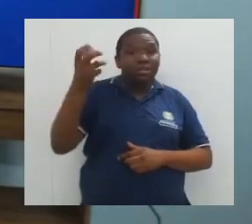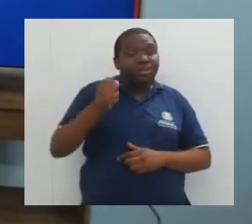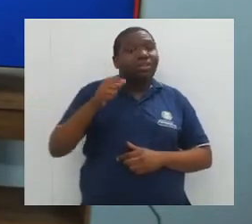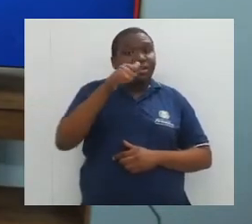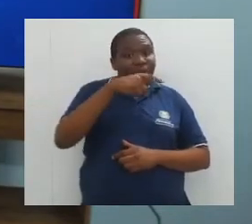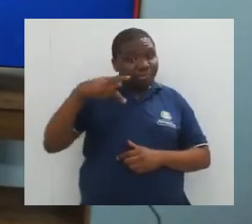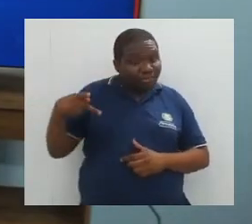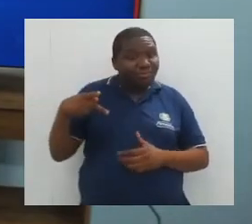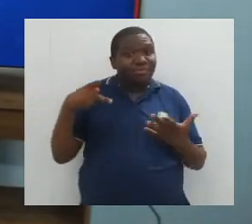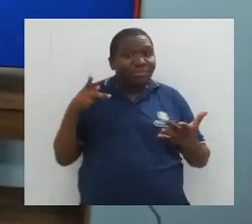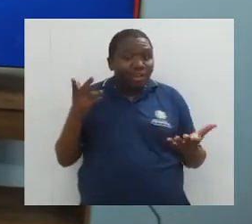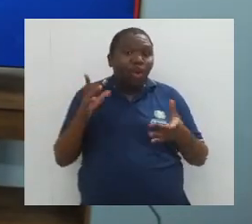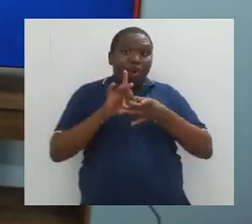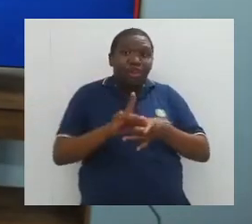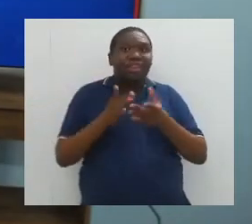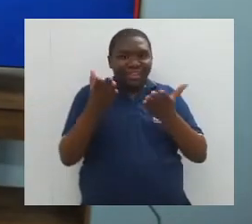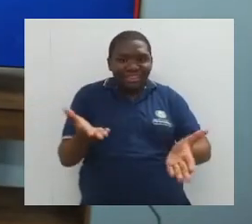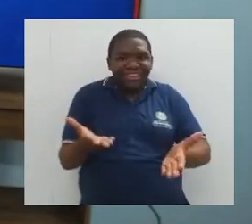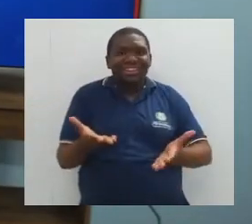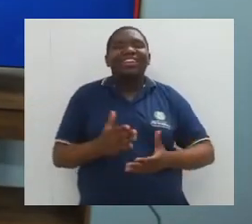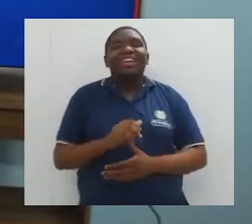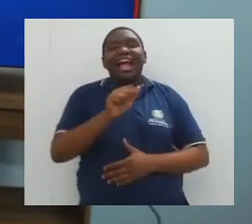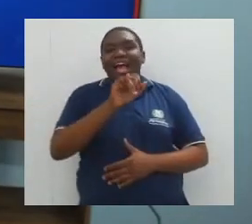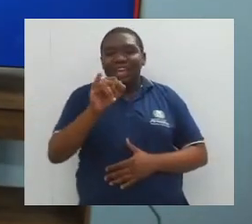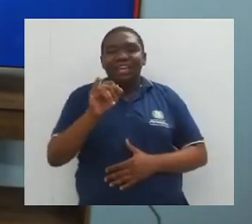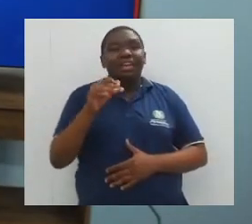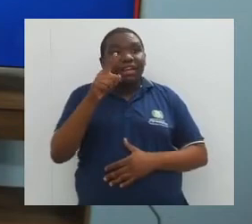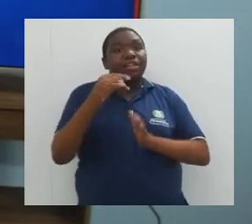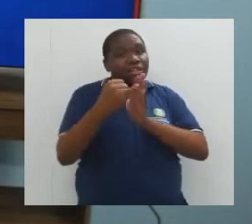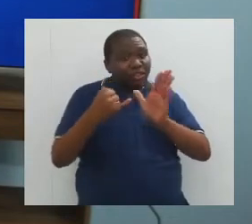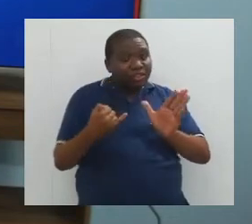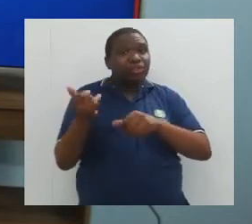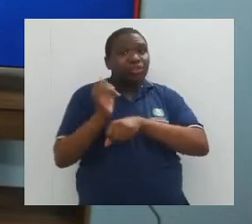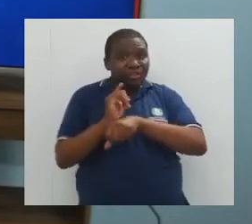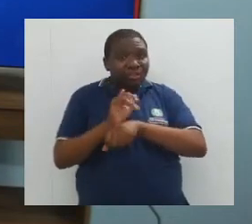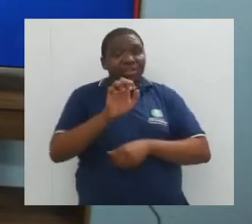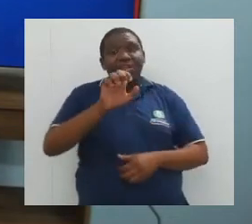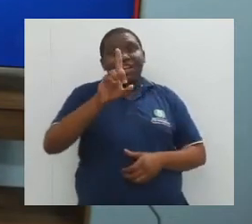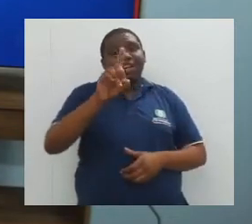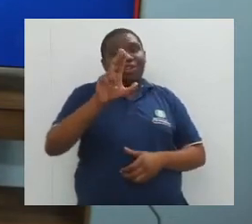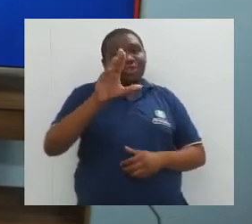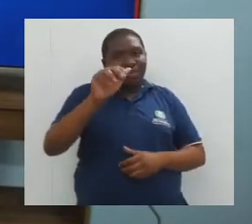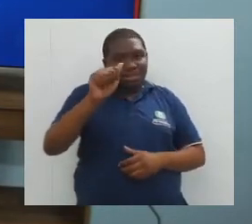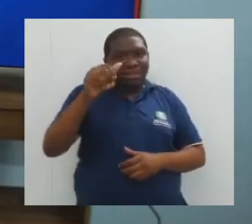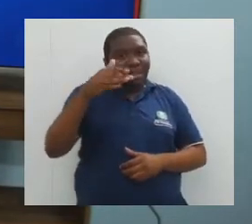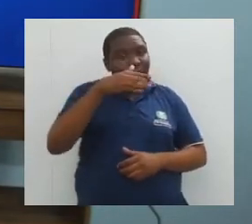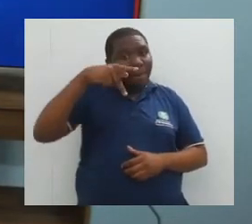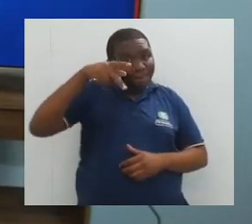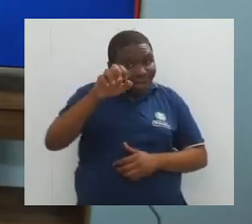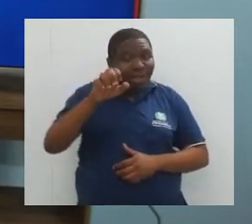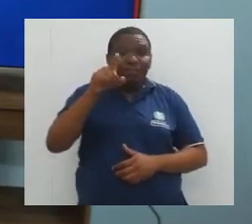aplicativo Conecta Aí e se inscrevesse no canal Educa PE. Dá um